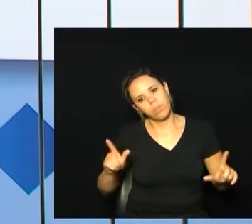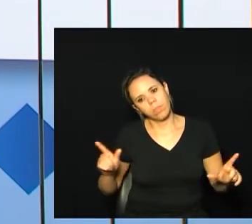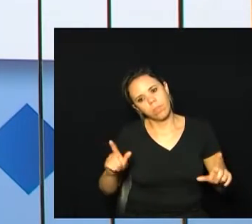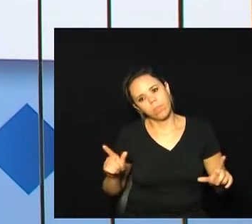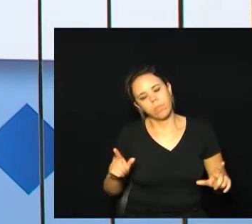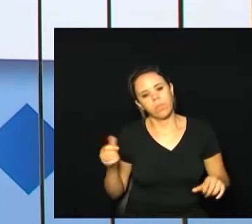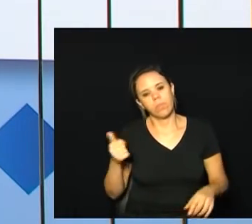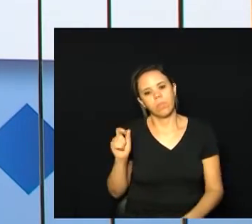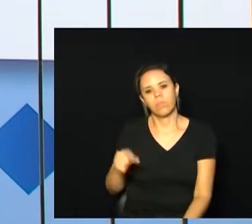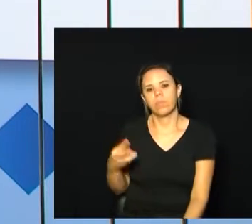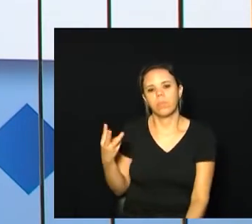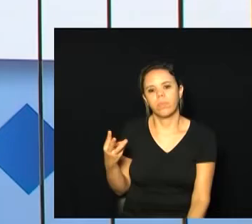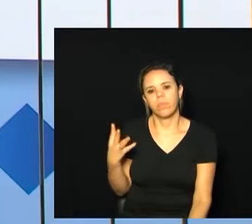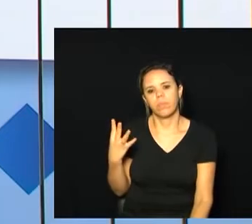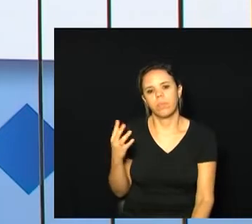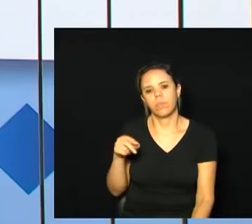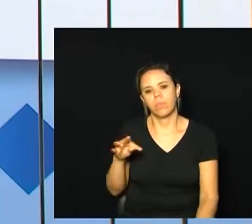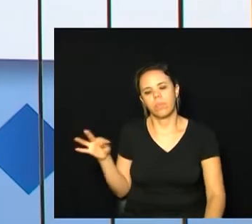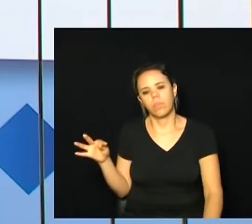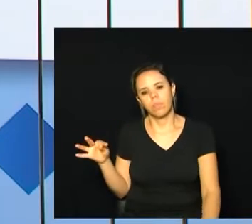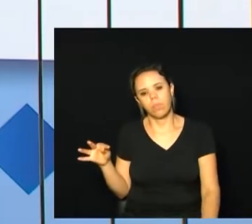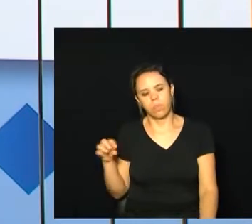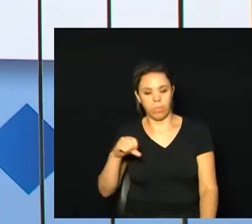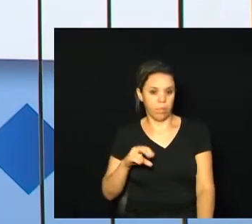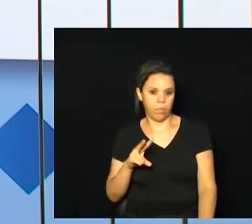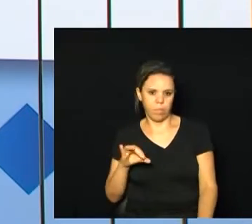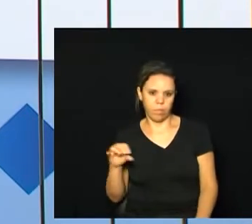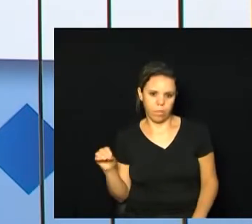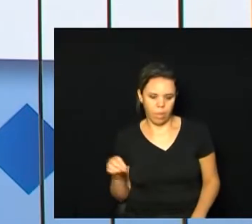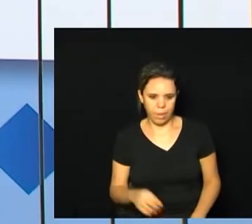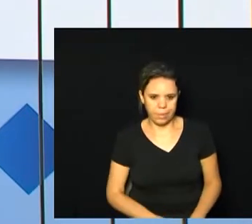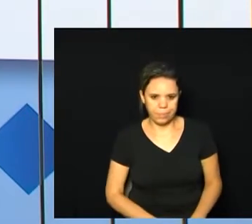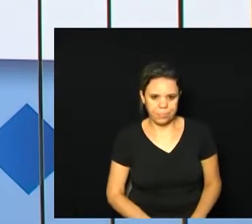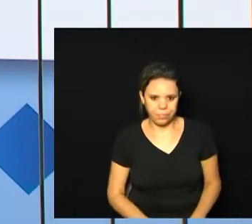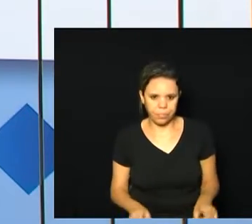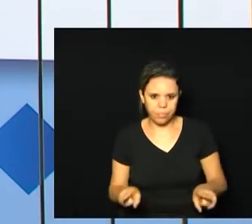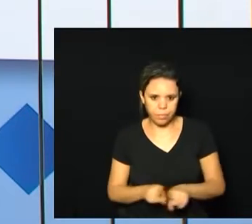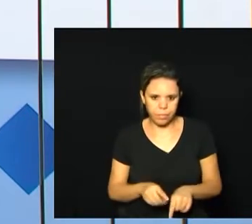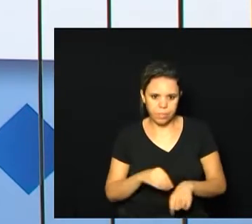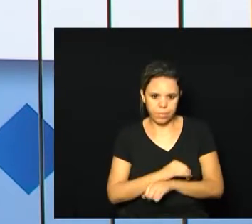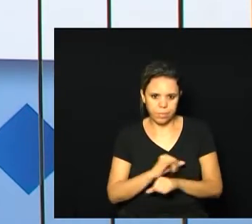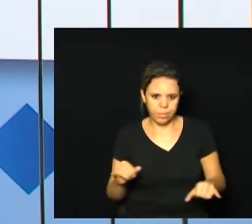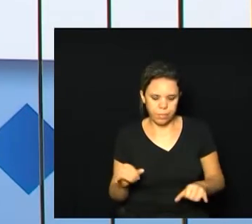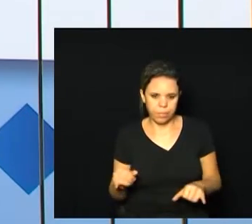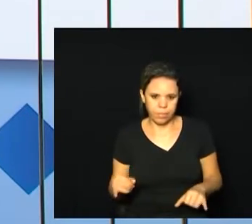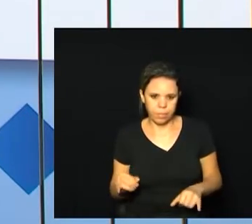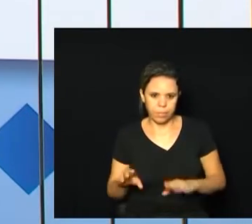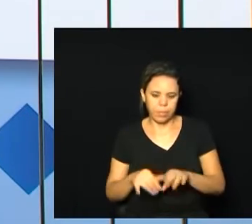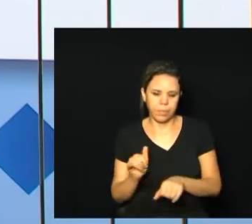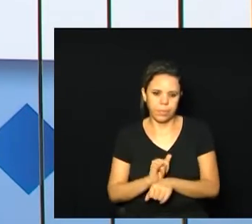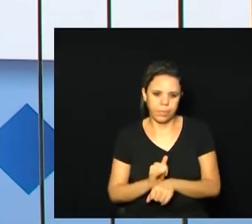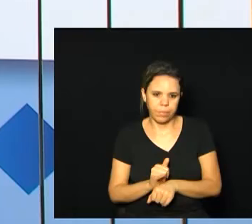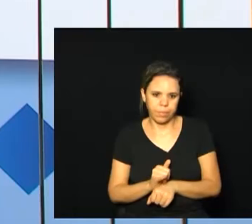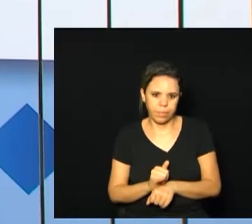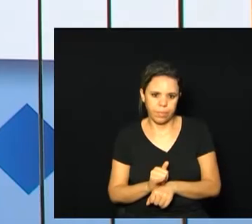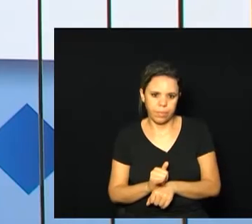canais 11.3, 4 da NET, 9 da Vivo Fibra, e a gente também tem transmissão no nosso canal no YouTube,